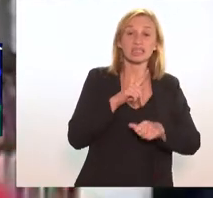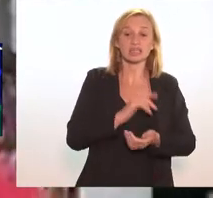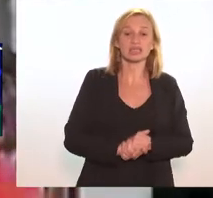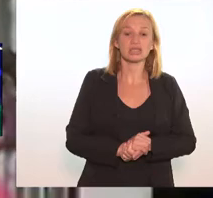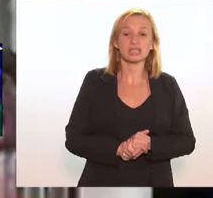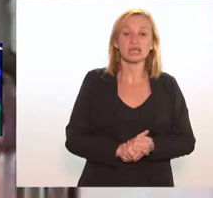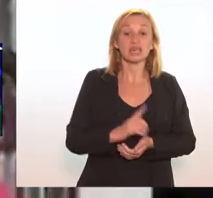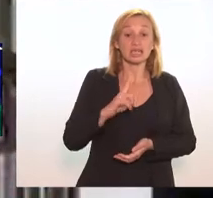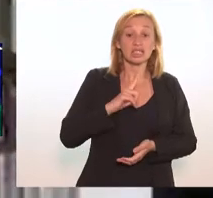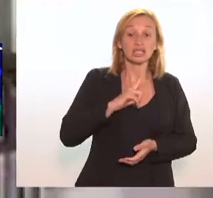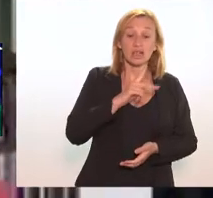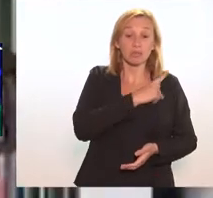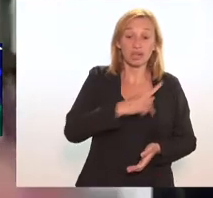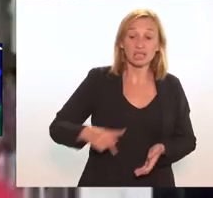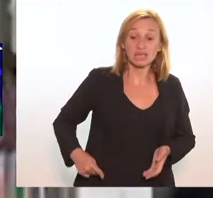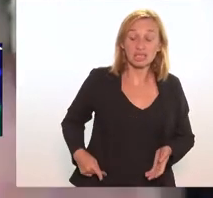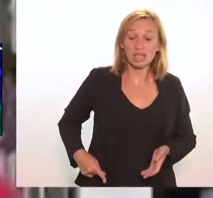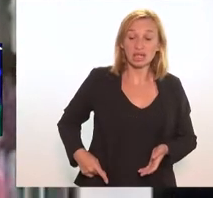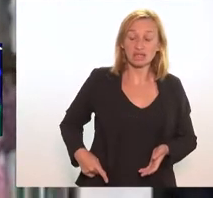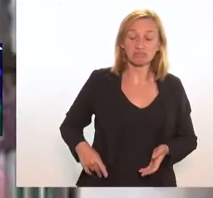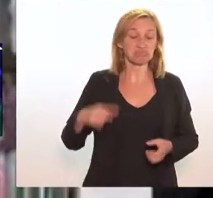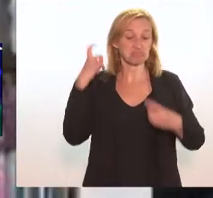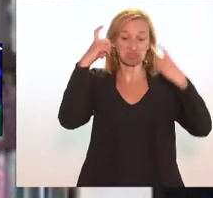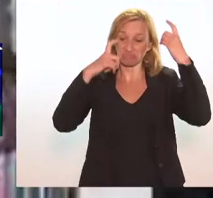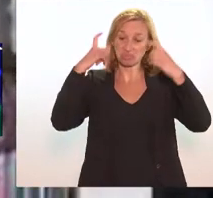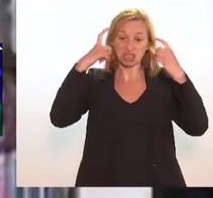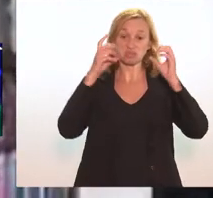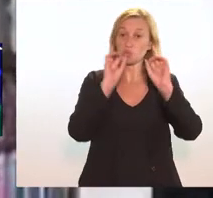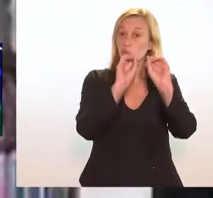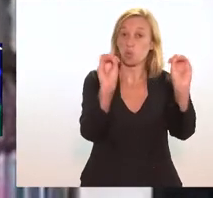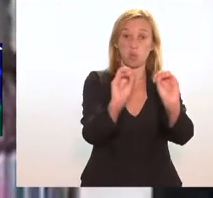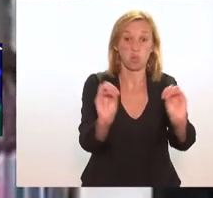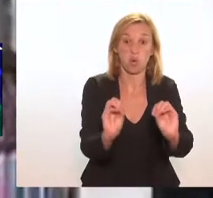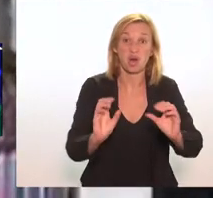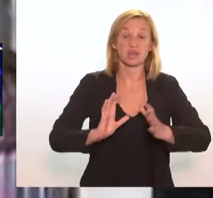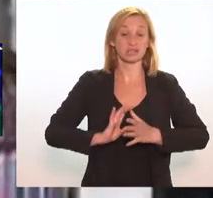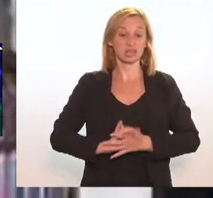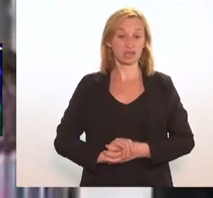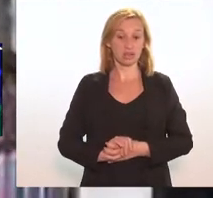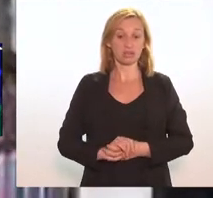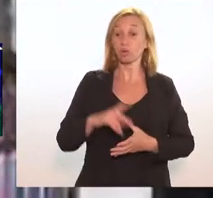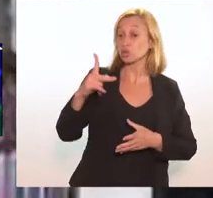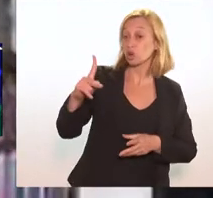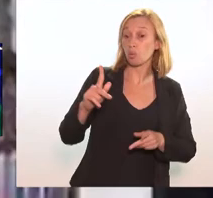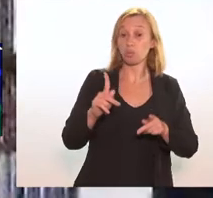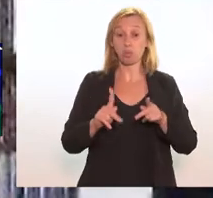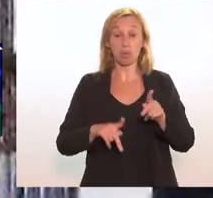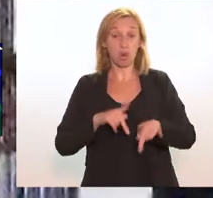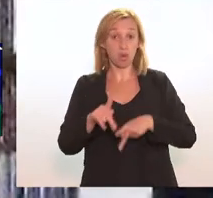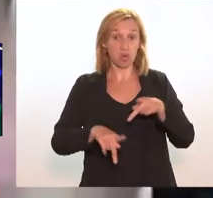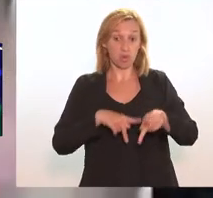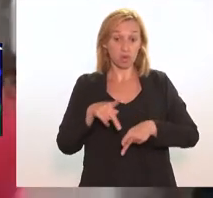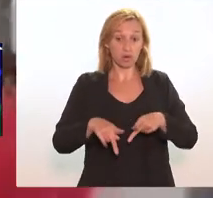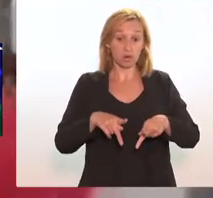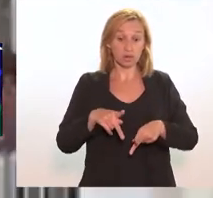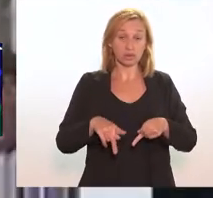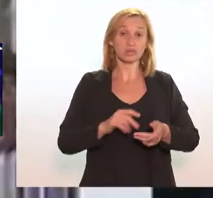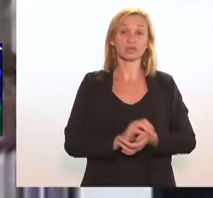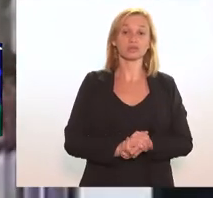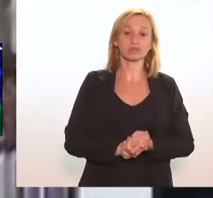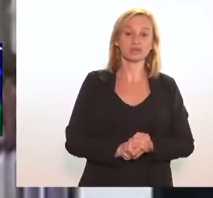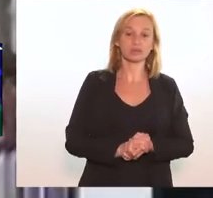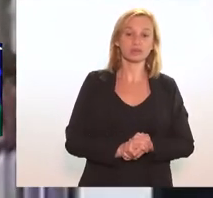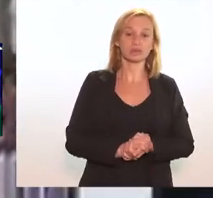um presidente que não tem a menor preocupação com o seu povo, as